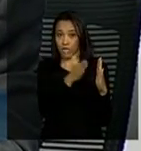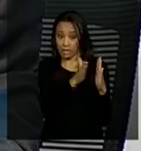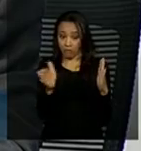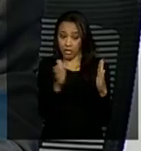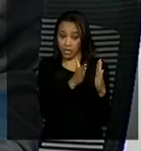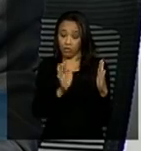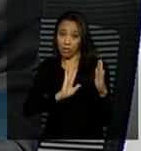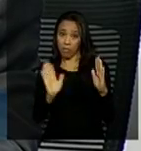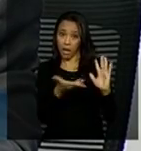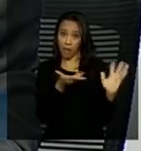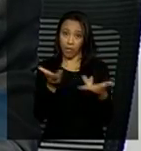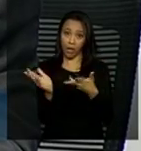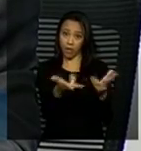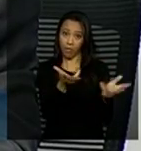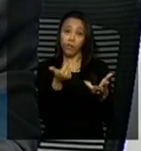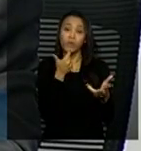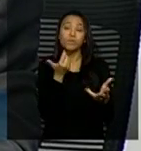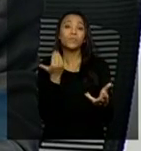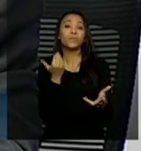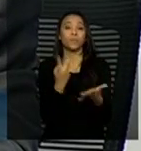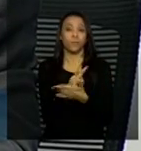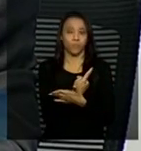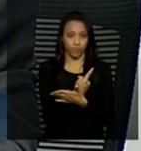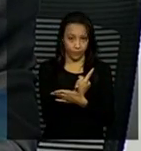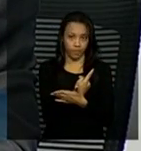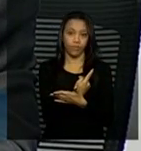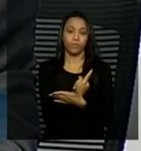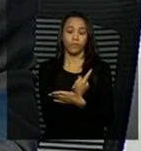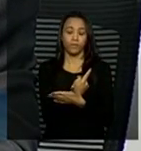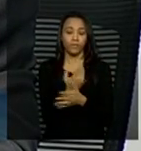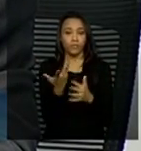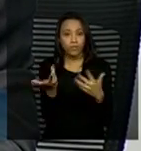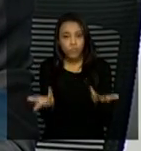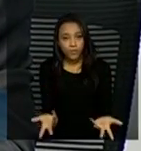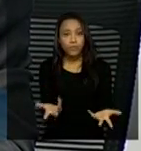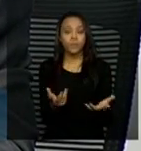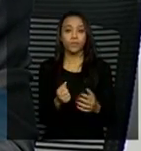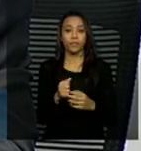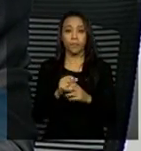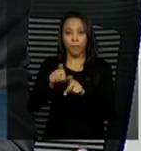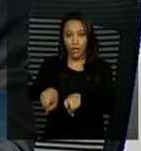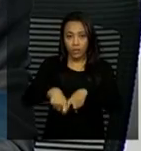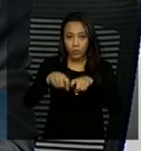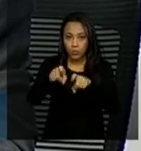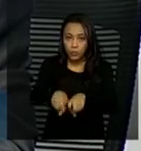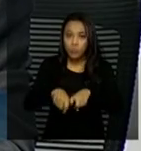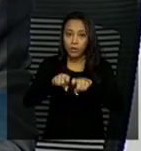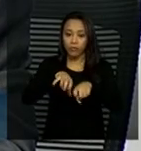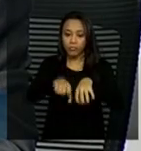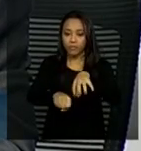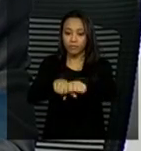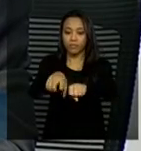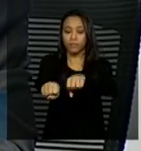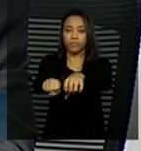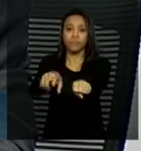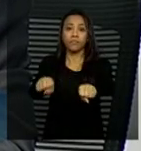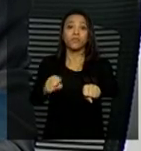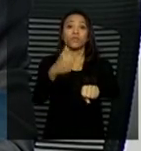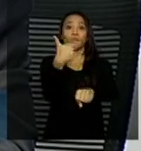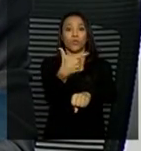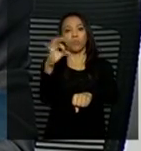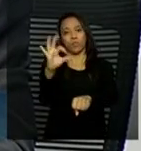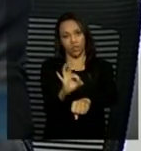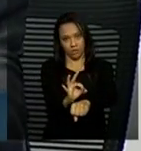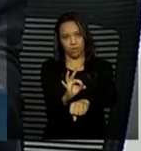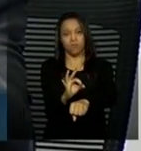de desmatamentos recentes. Então, a agricultura ocupou cerca de 2%